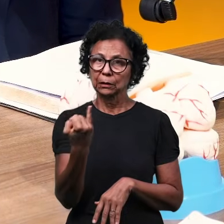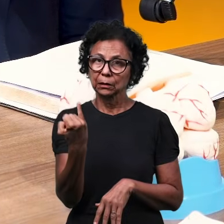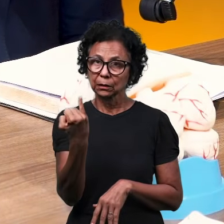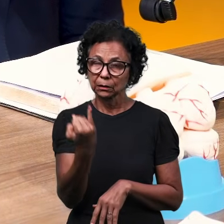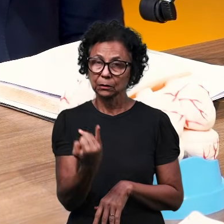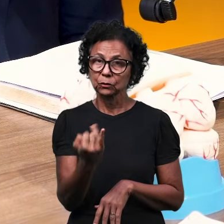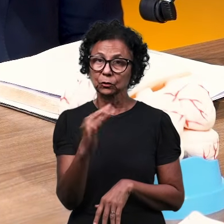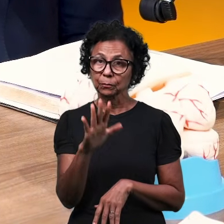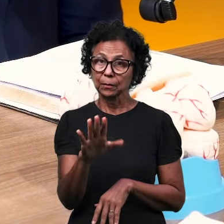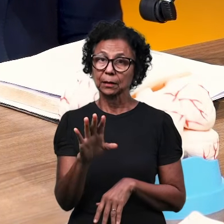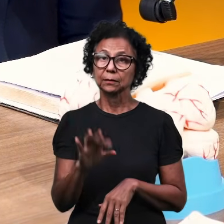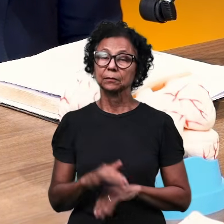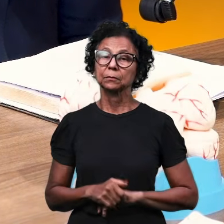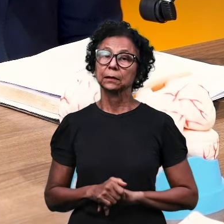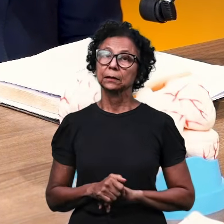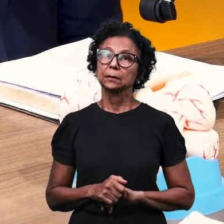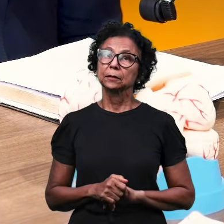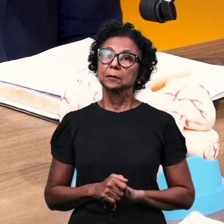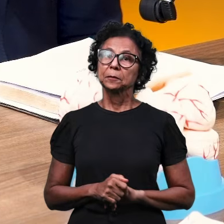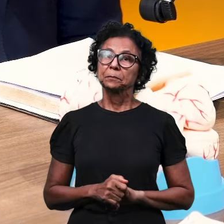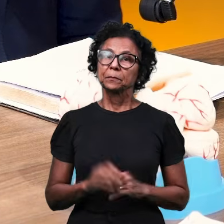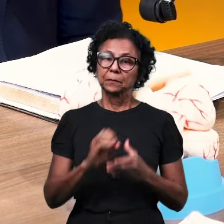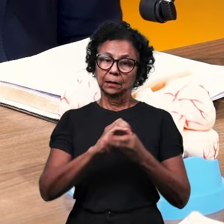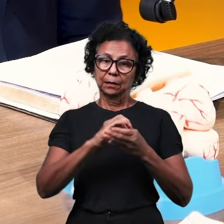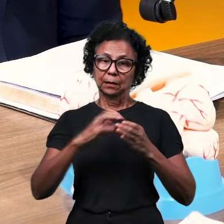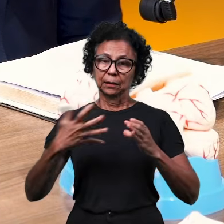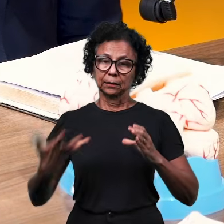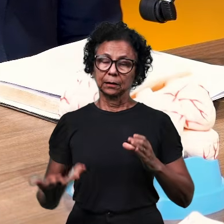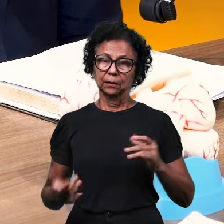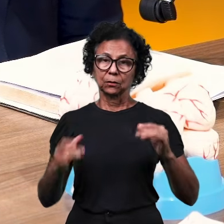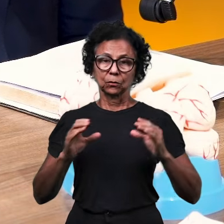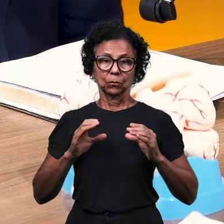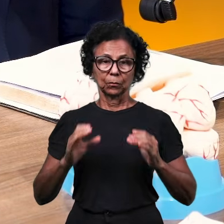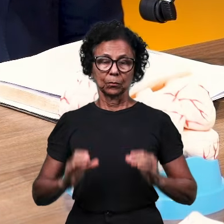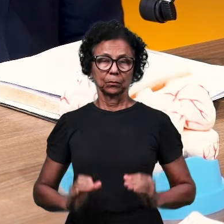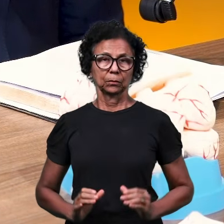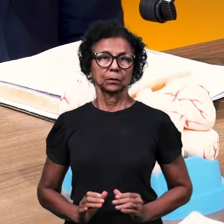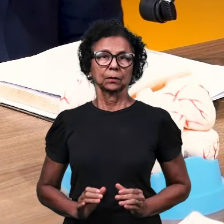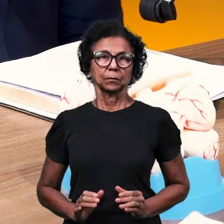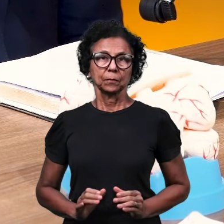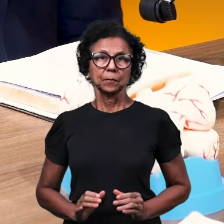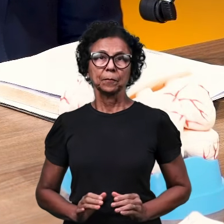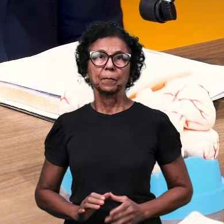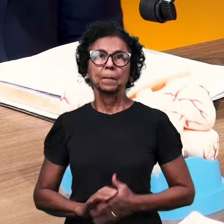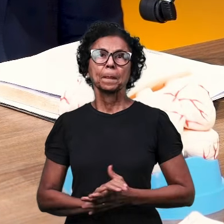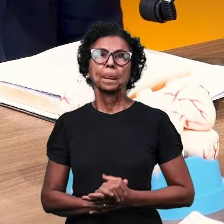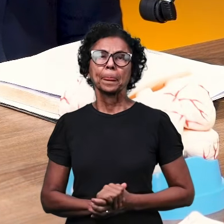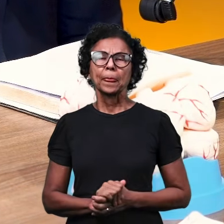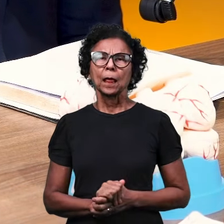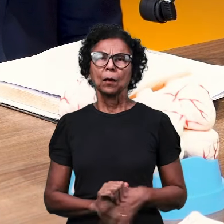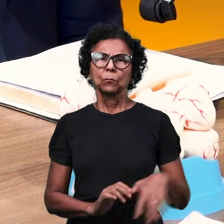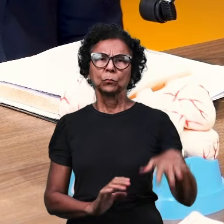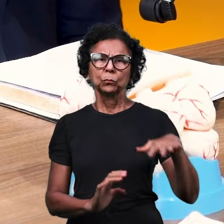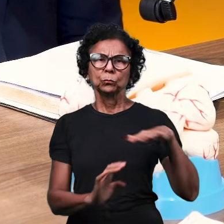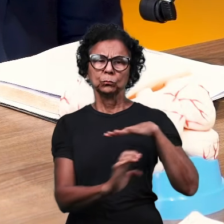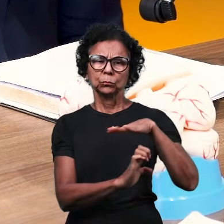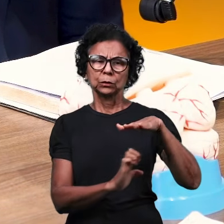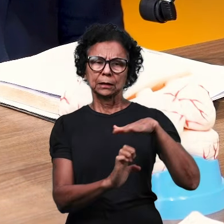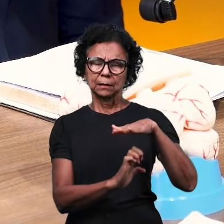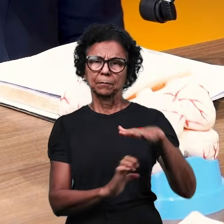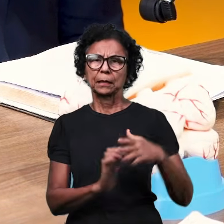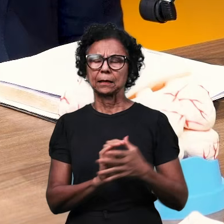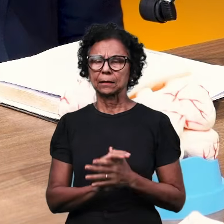tem um aspecto comportamental, né? Perfeito. Tem uma máxima que se diz dentro das organizações que muitos são